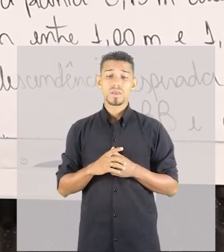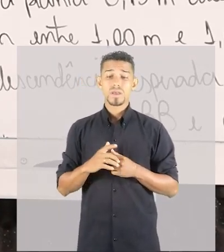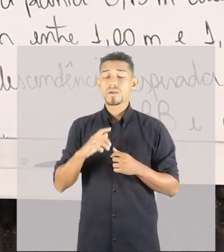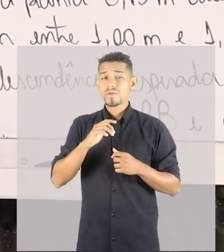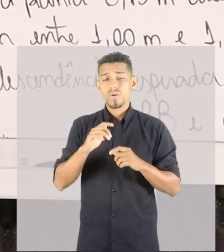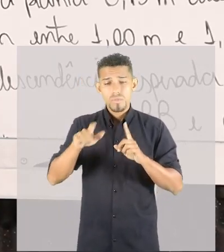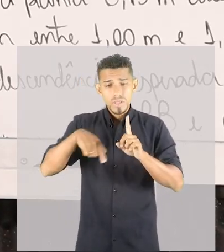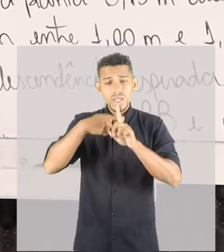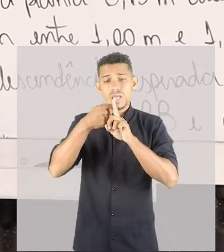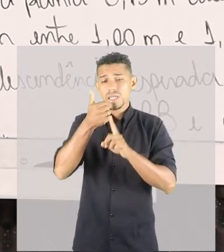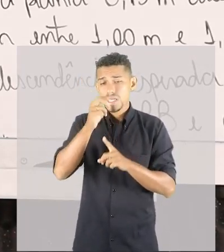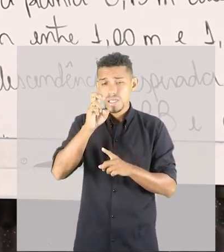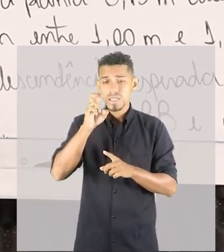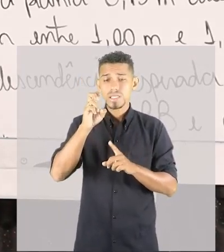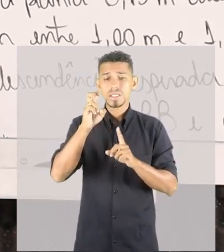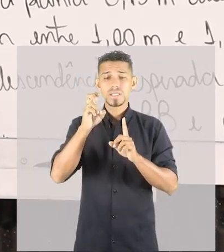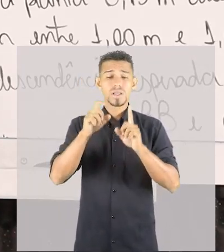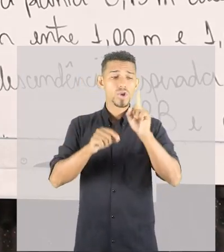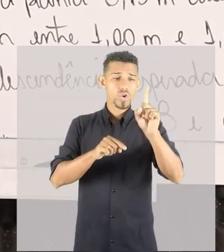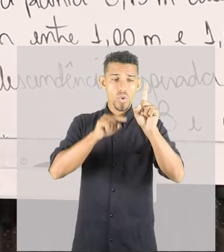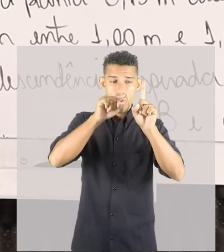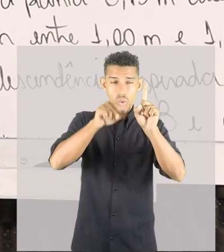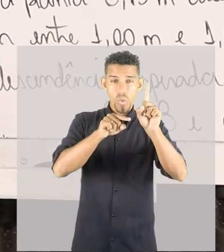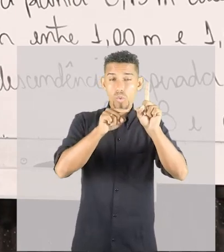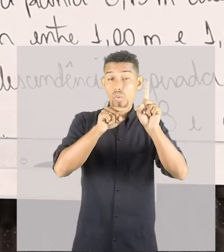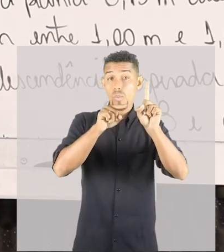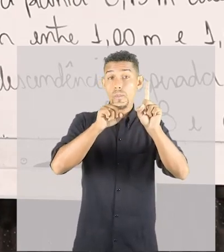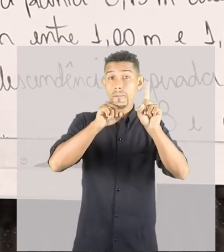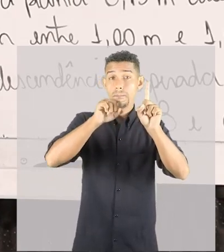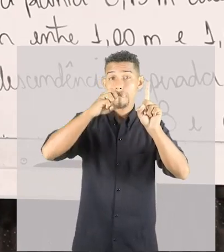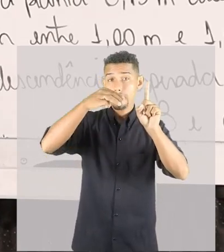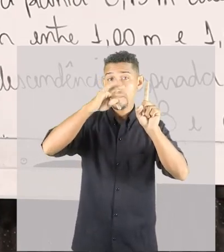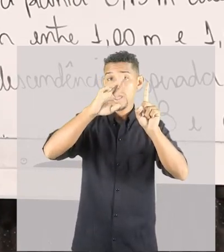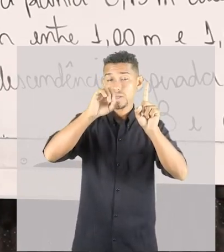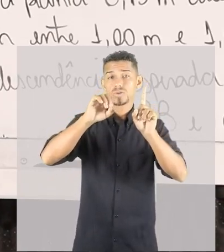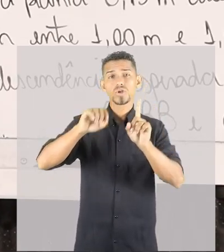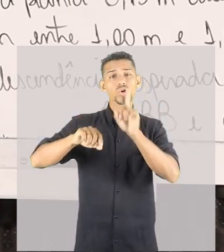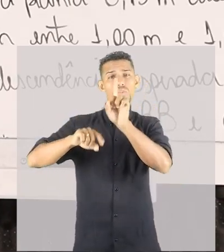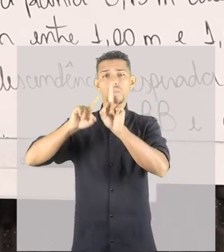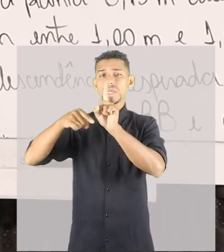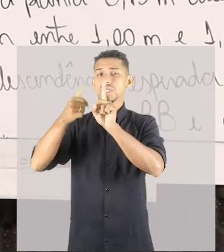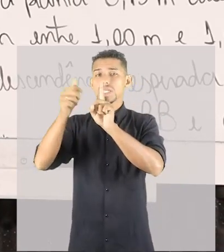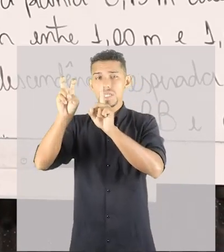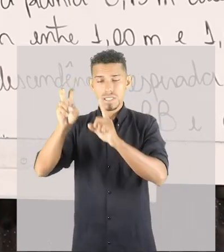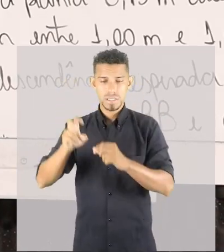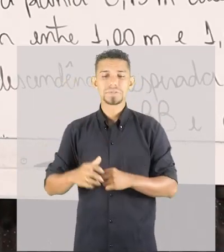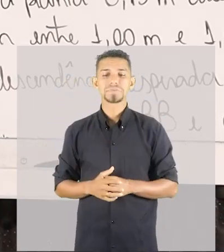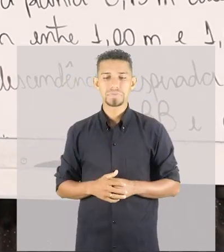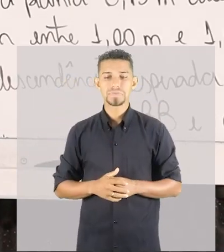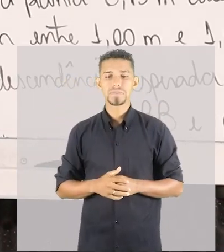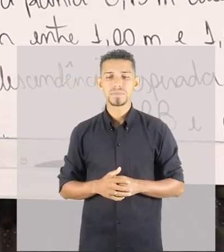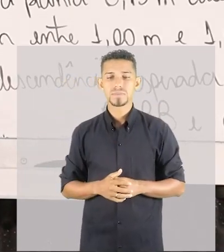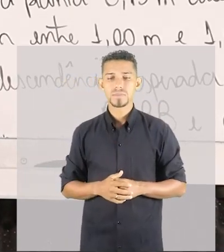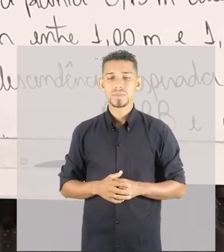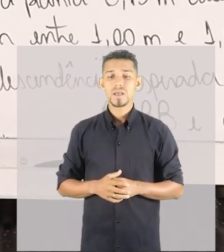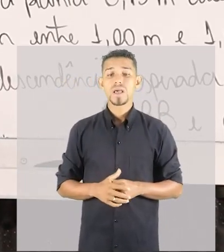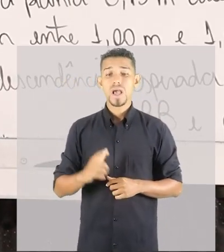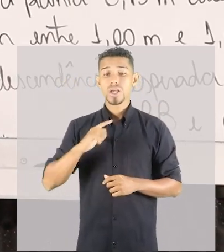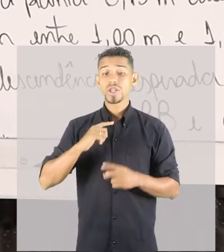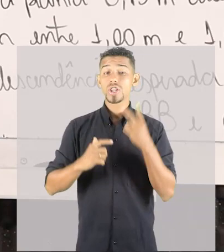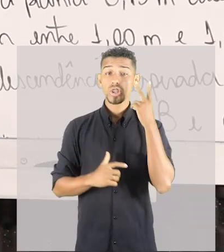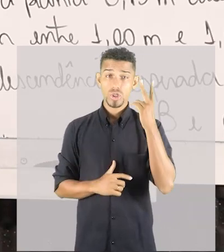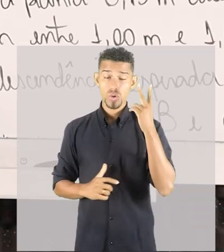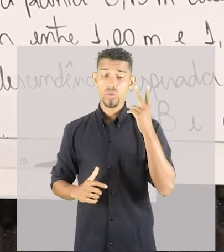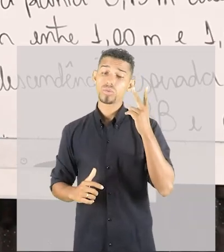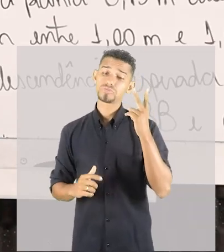15 centímetros. Eu saio de 1 metro para 1,15 m, certo? Quando aqui a gente tem 2